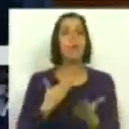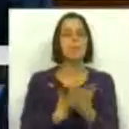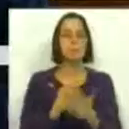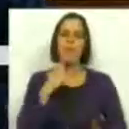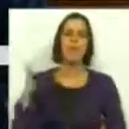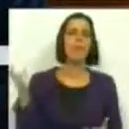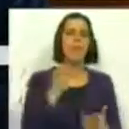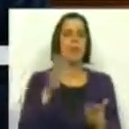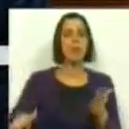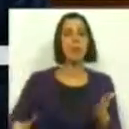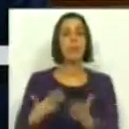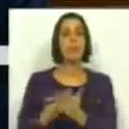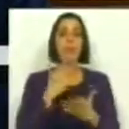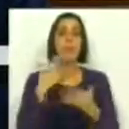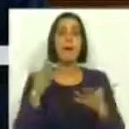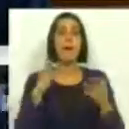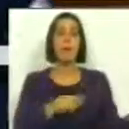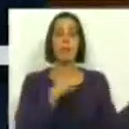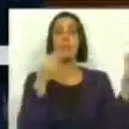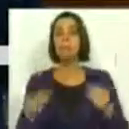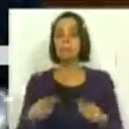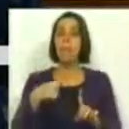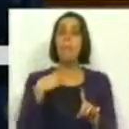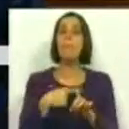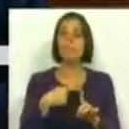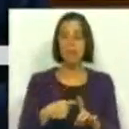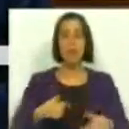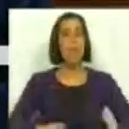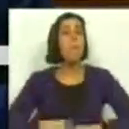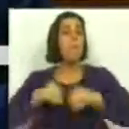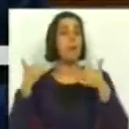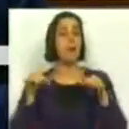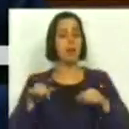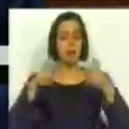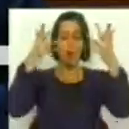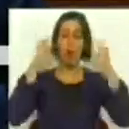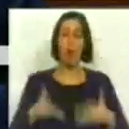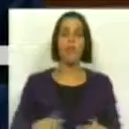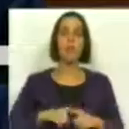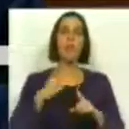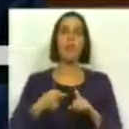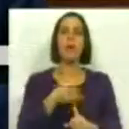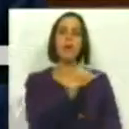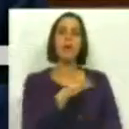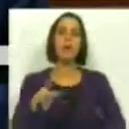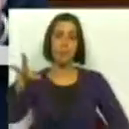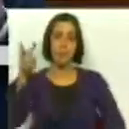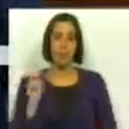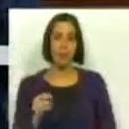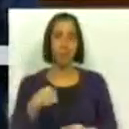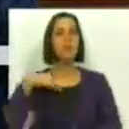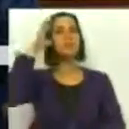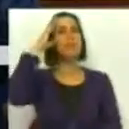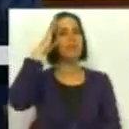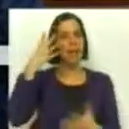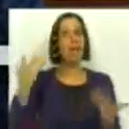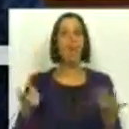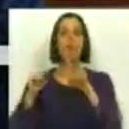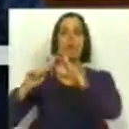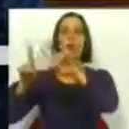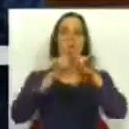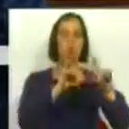das muitas propostas que a maioria apresentou e que beneficiam e melhoram este orçamento para 2013. Sabemos também